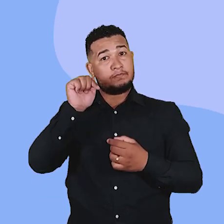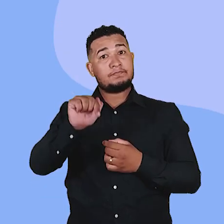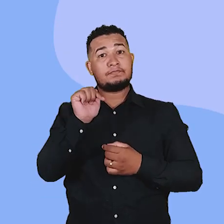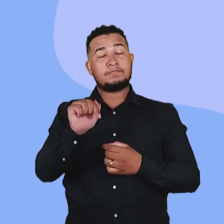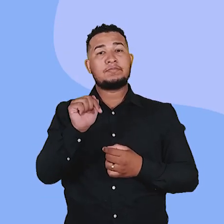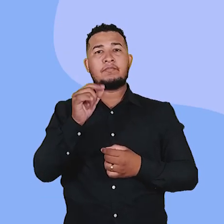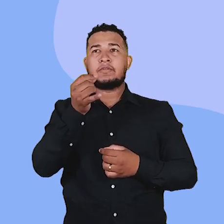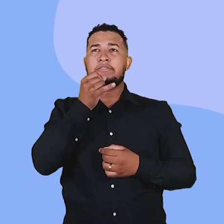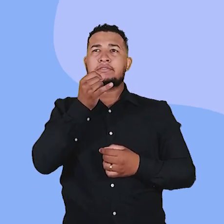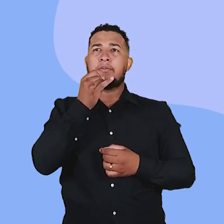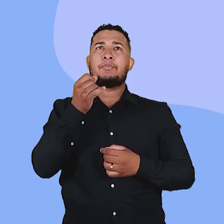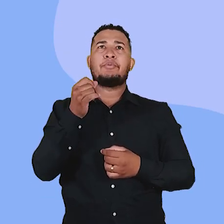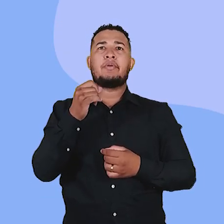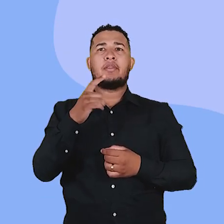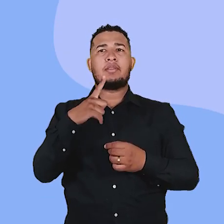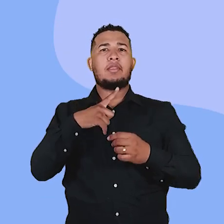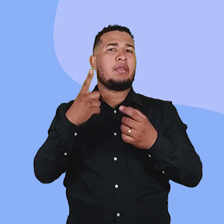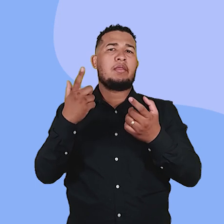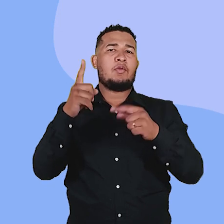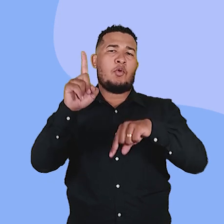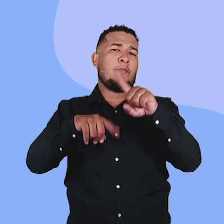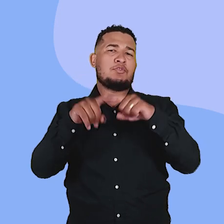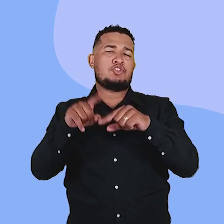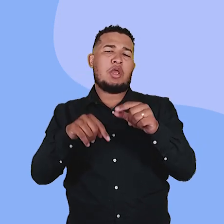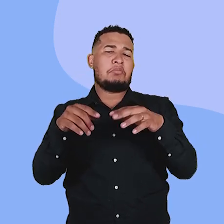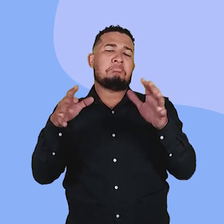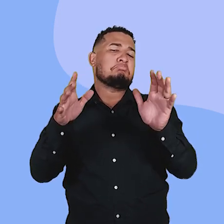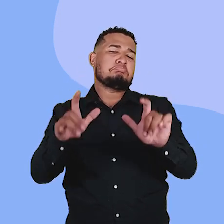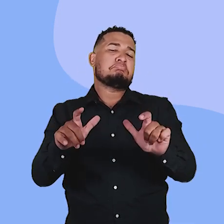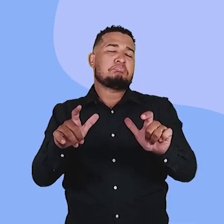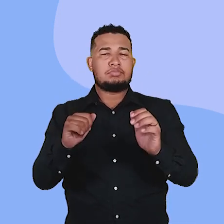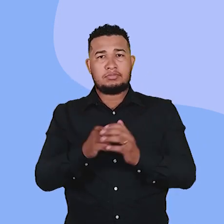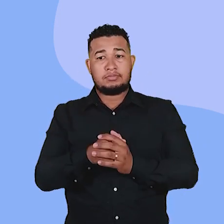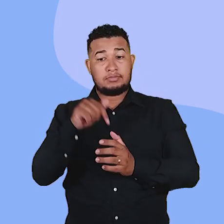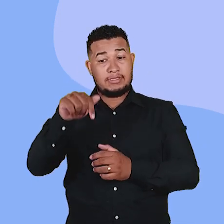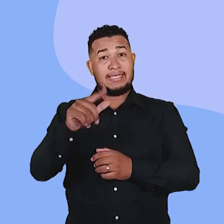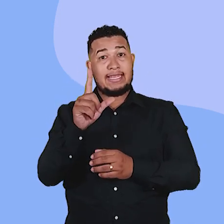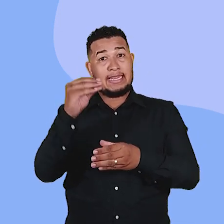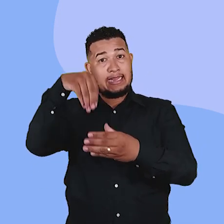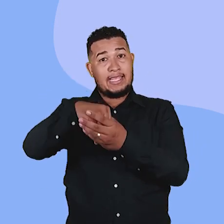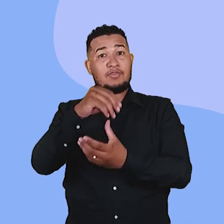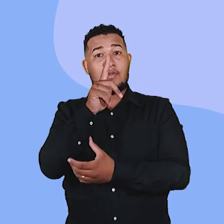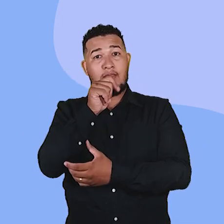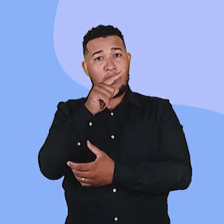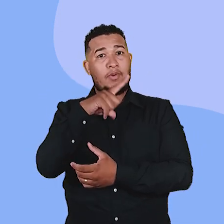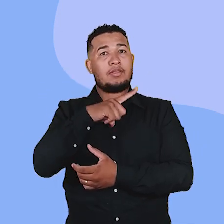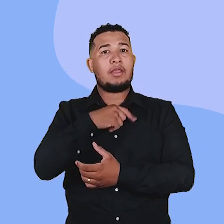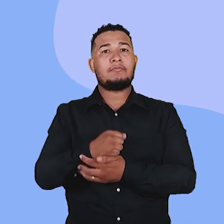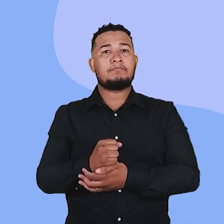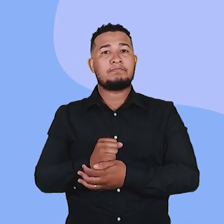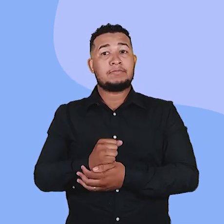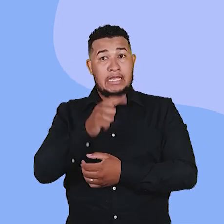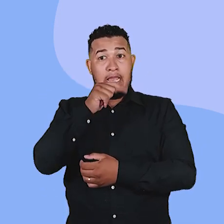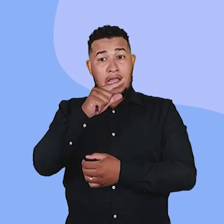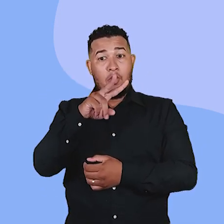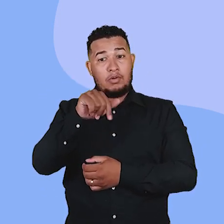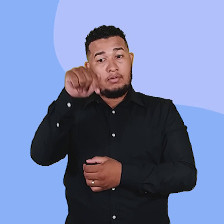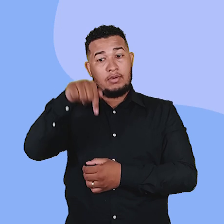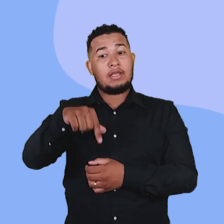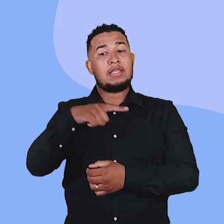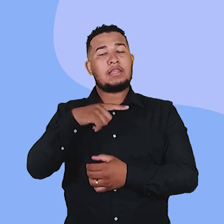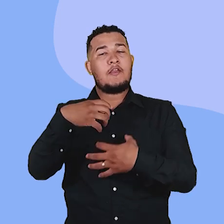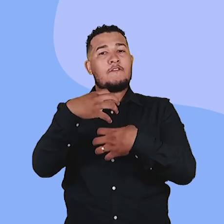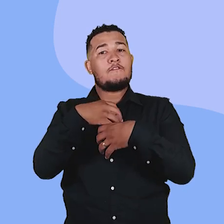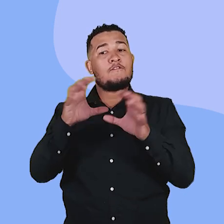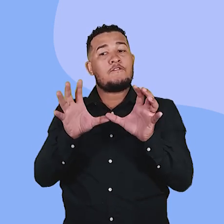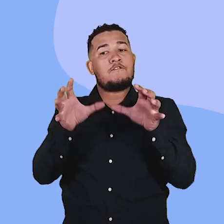Então, aqui vamos supor que eu tenho um recipiente e ali dentro tem uma água. Então, a água vai assumir